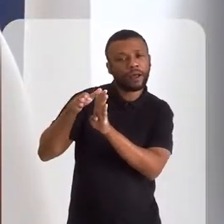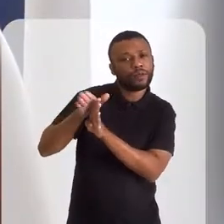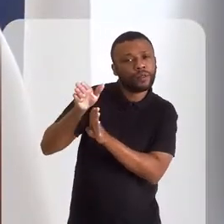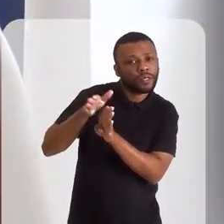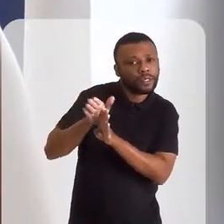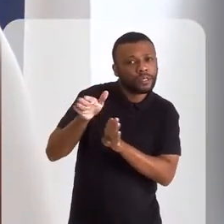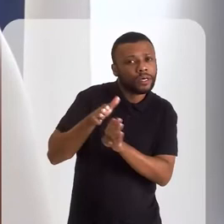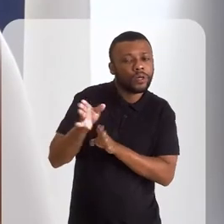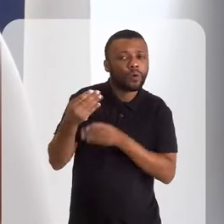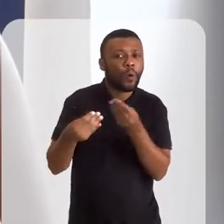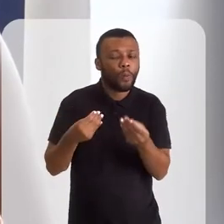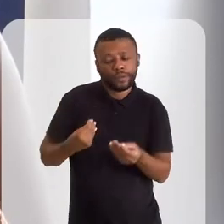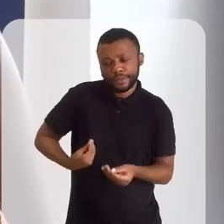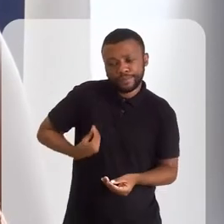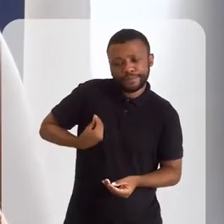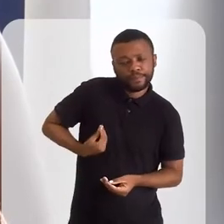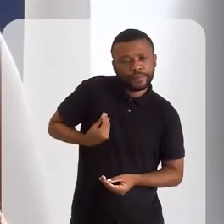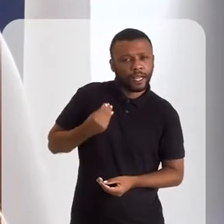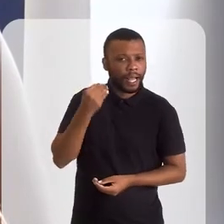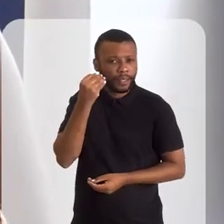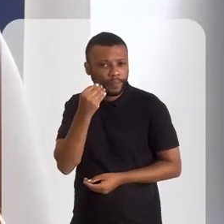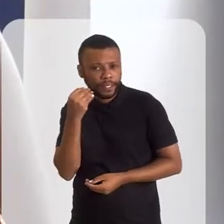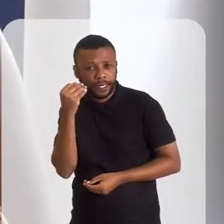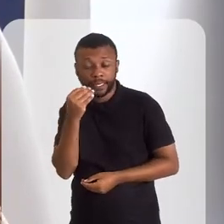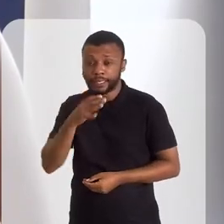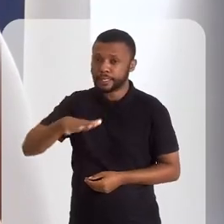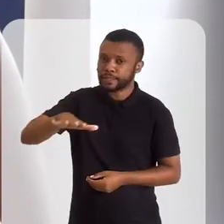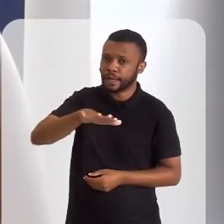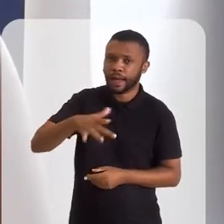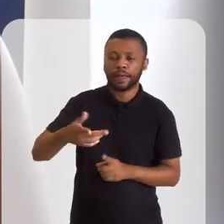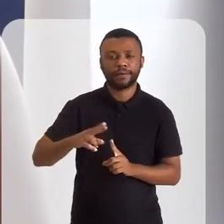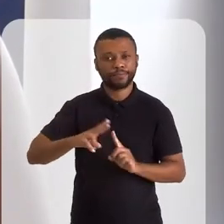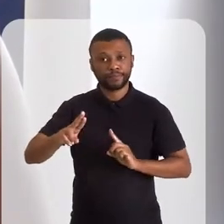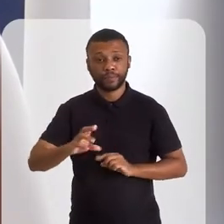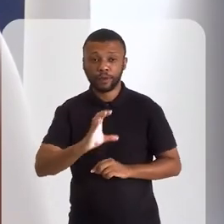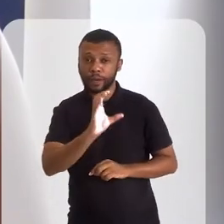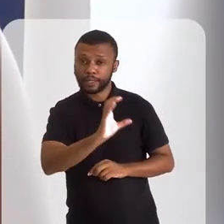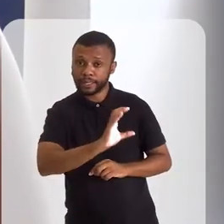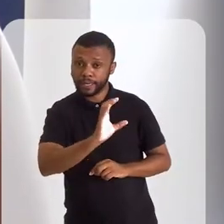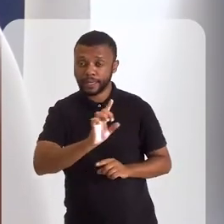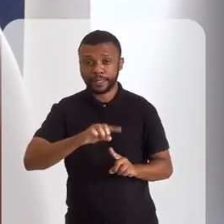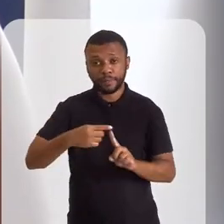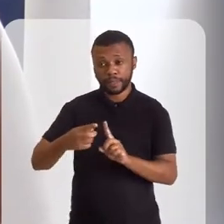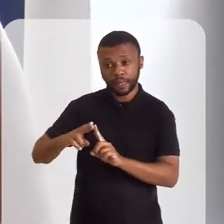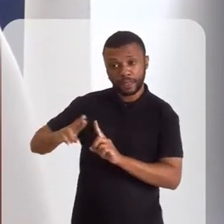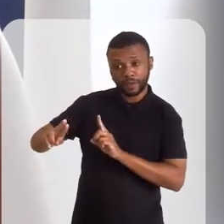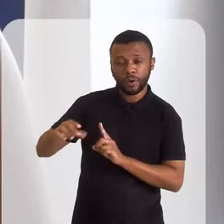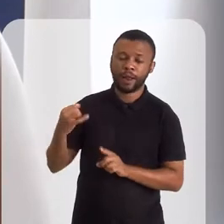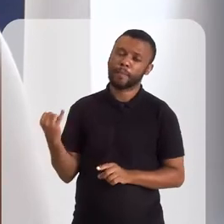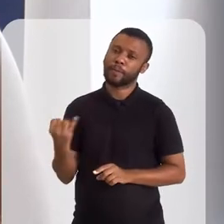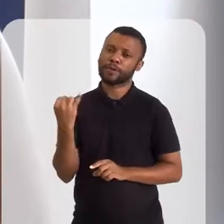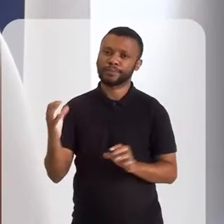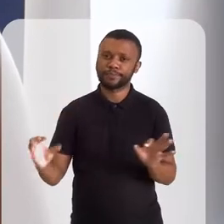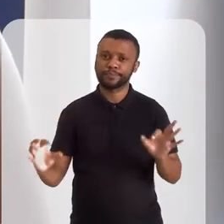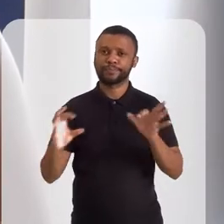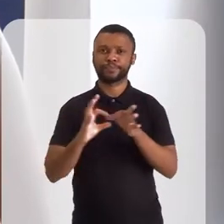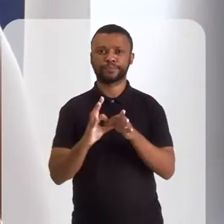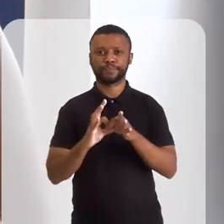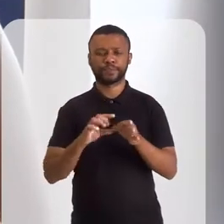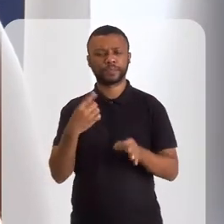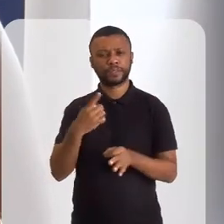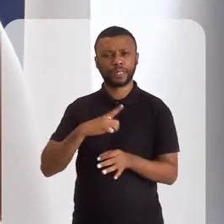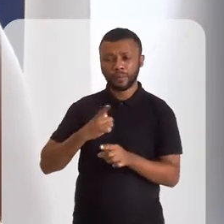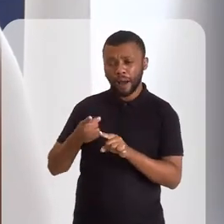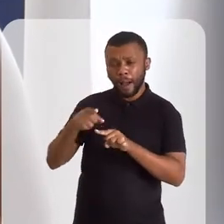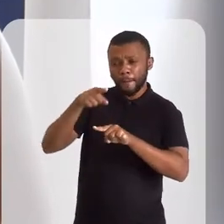vão guiando a nossa forma de vivenciar a vida Bahá'í. Então, a ciência e a religião é extremamente importante.